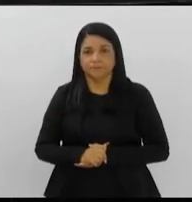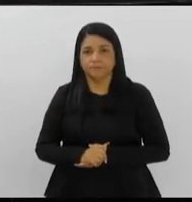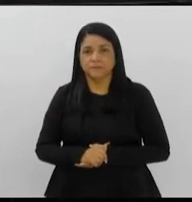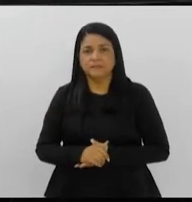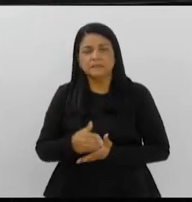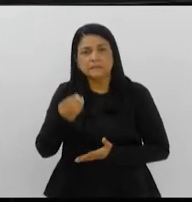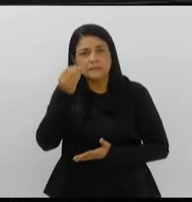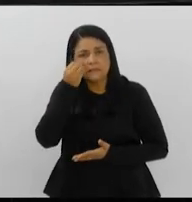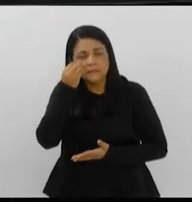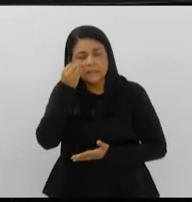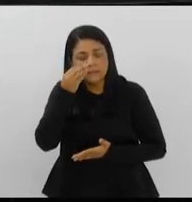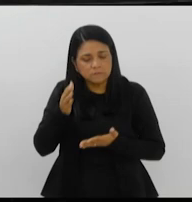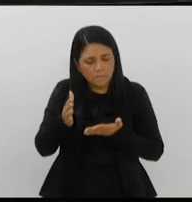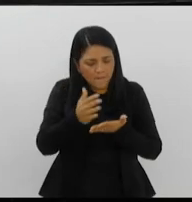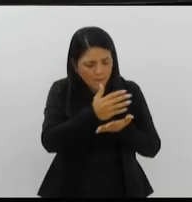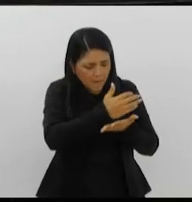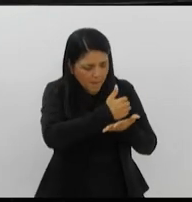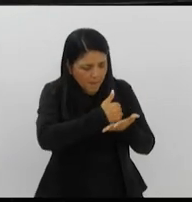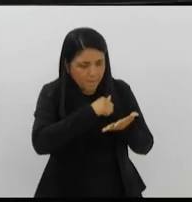tentando responder